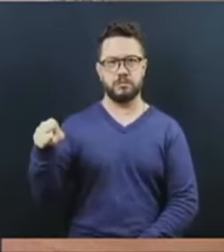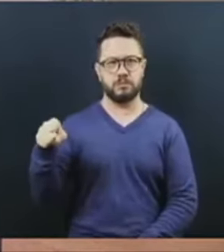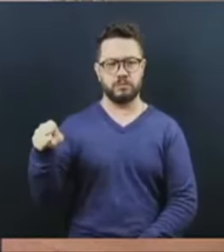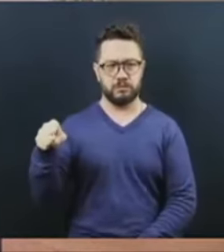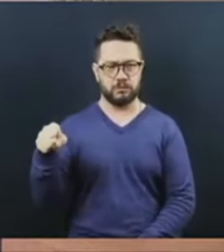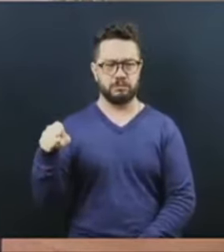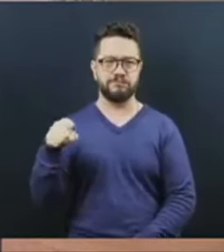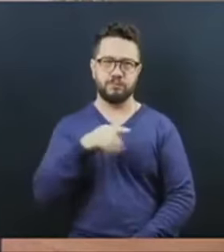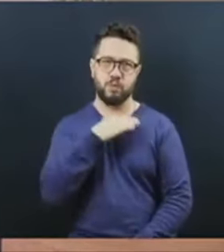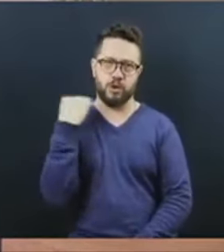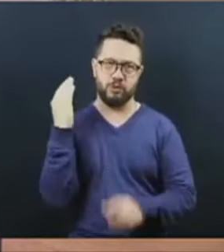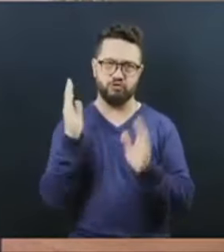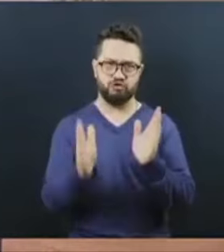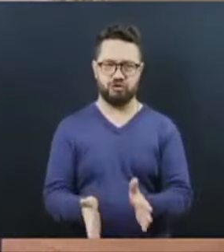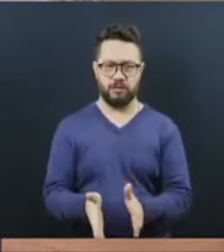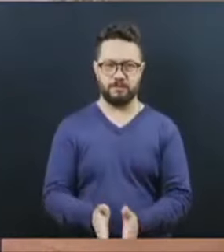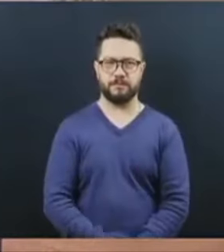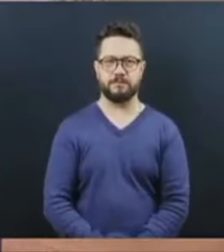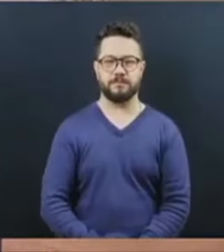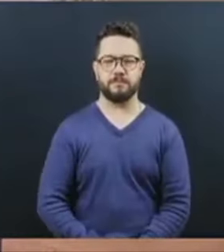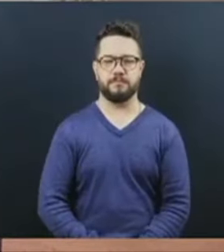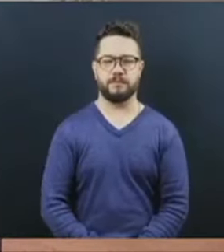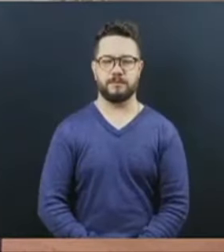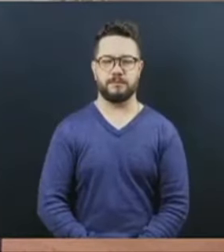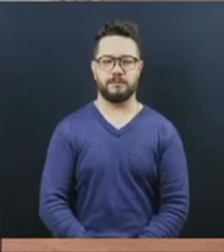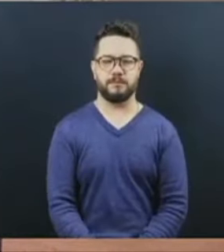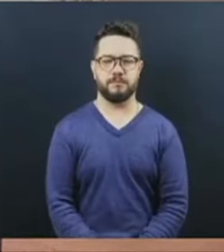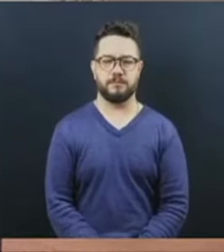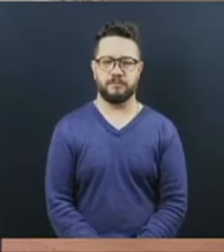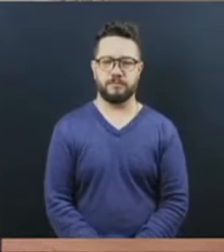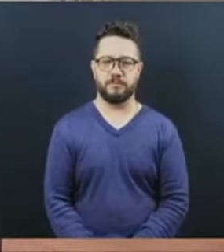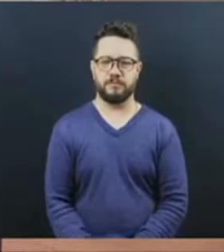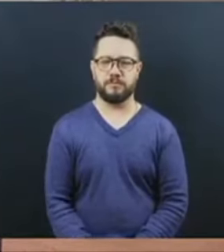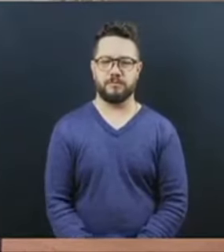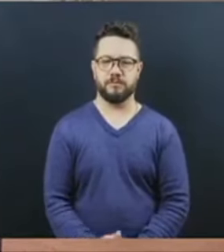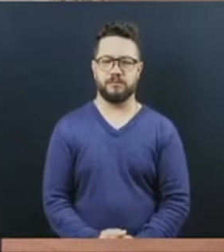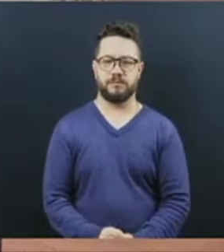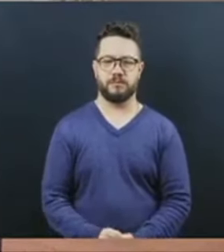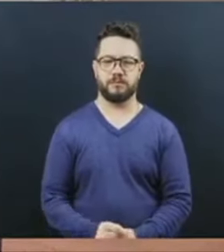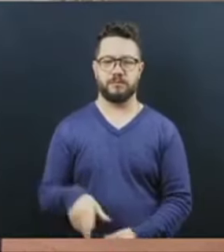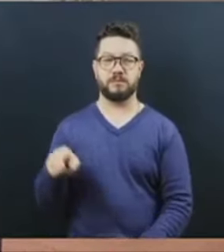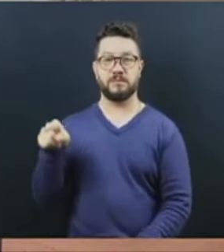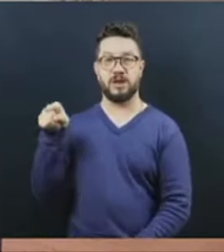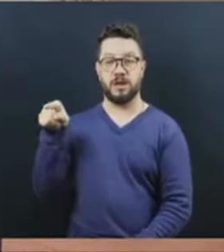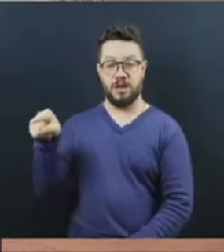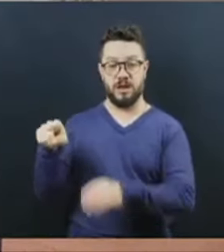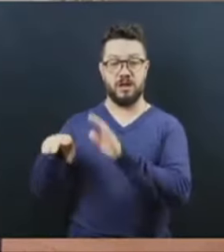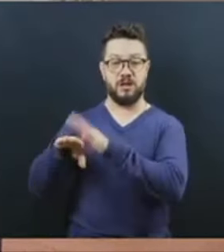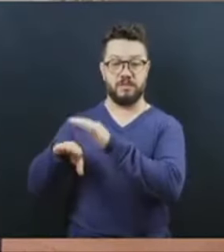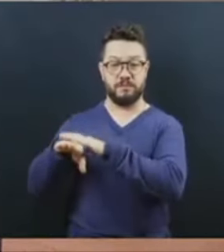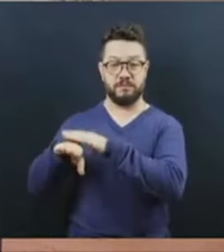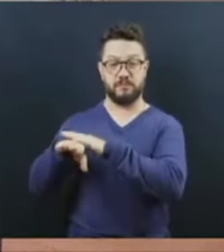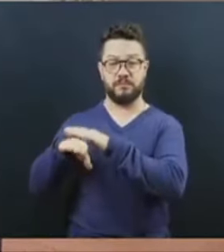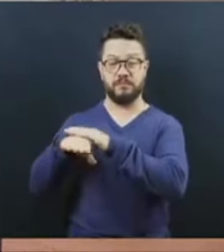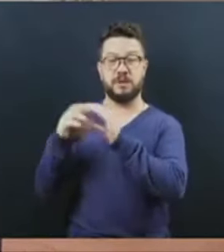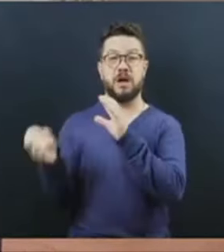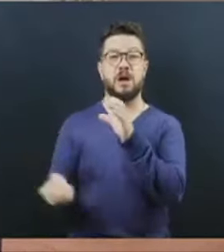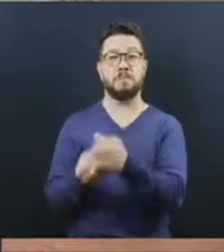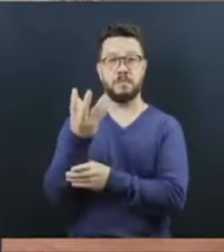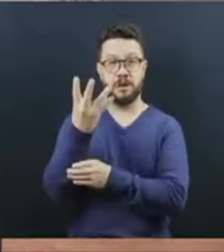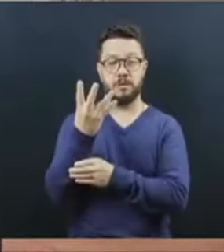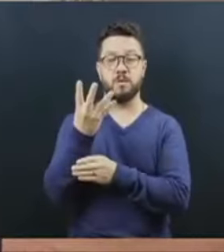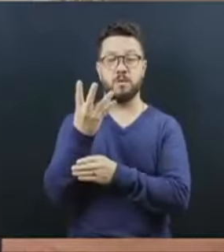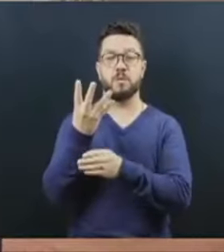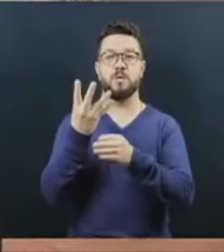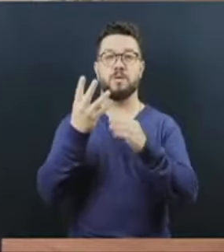O saudoso missionário fundou a Igreja Pentecostal Deus e Amor apenas com 3 membros, e essa igreja cresceu